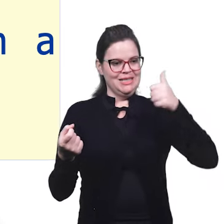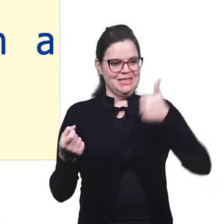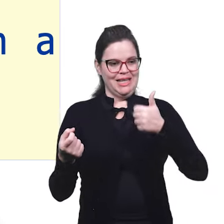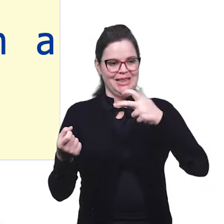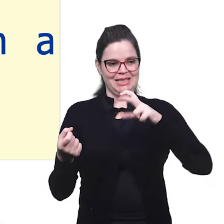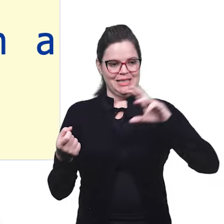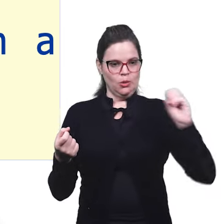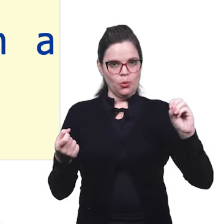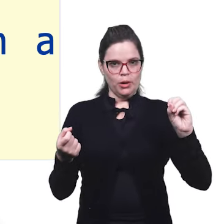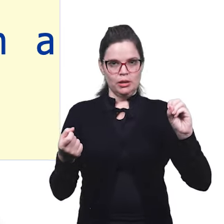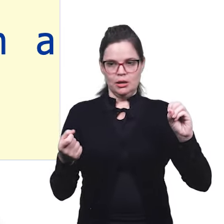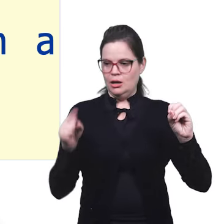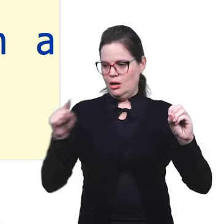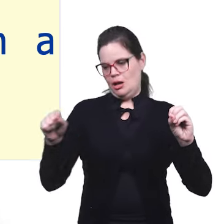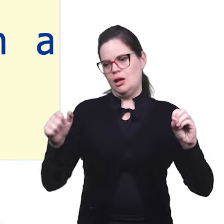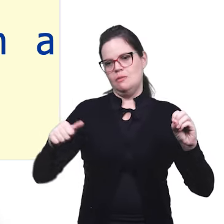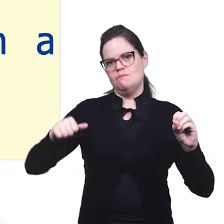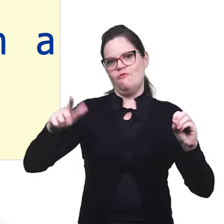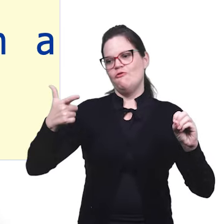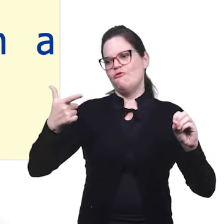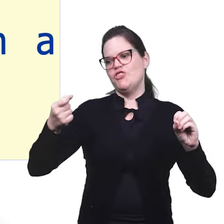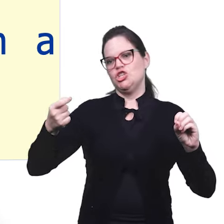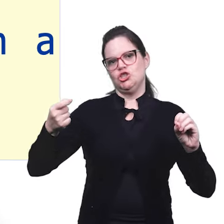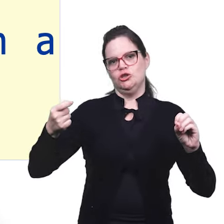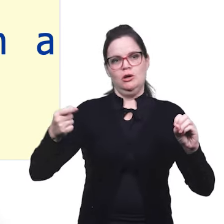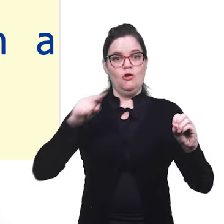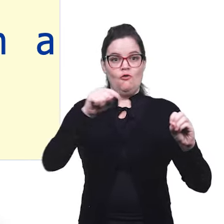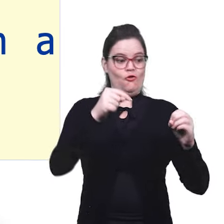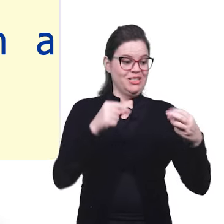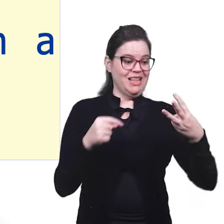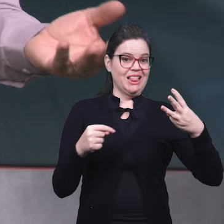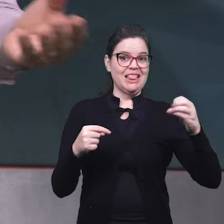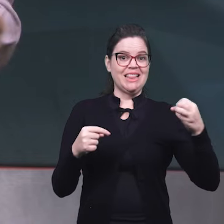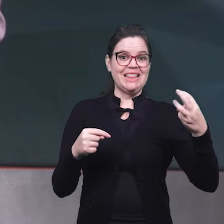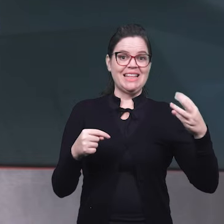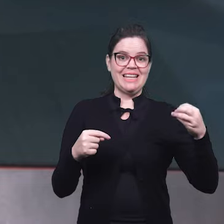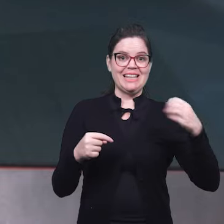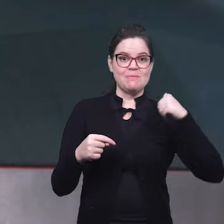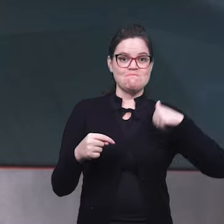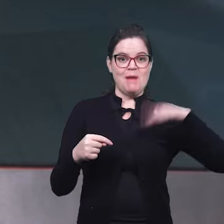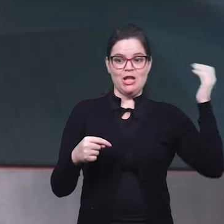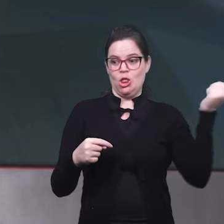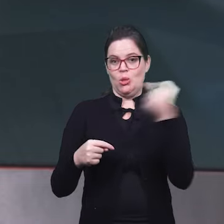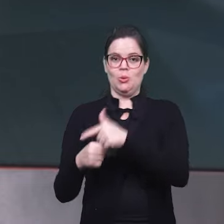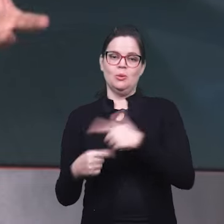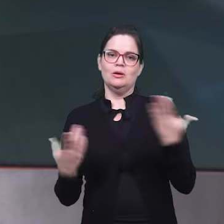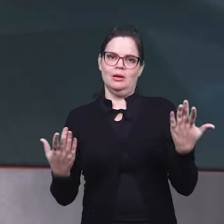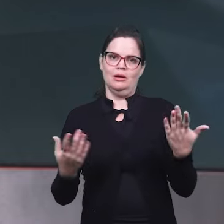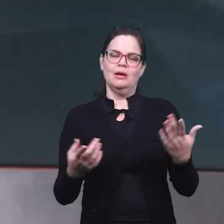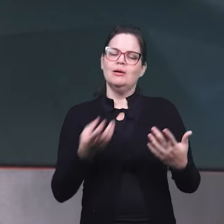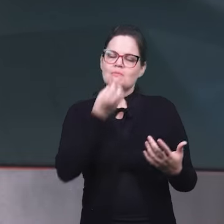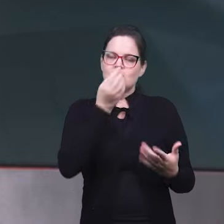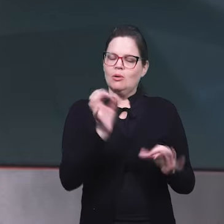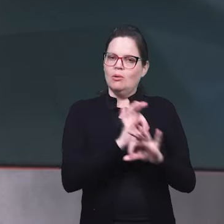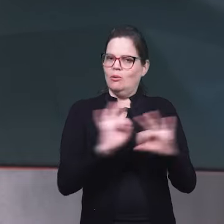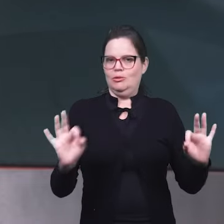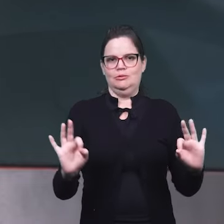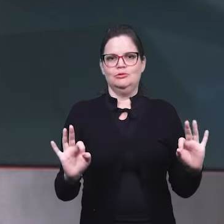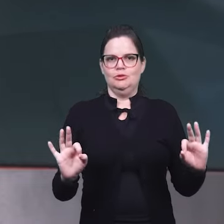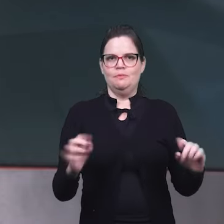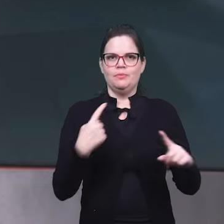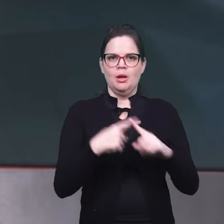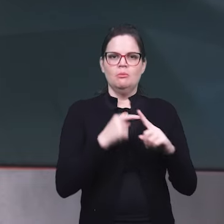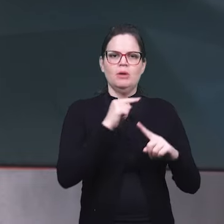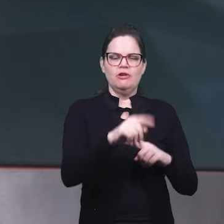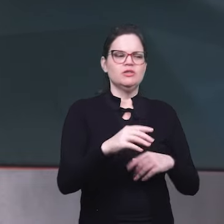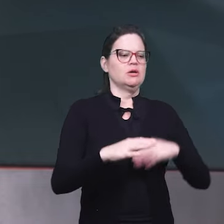20 e você ficou mais rico 30. Esse é o sonho, né, da economia. Você só vai gerar, e